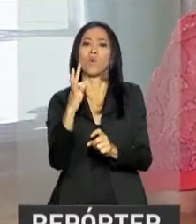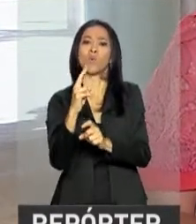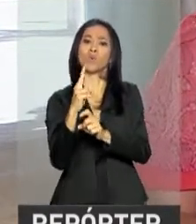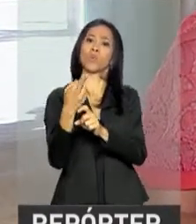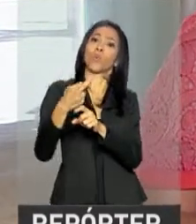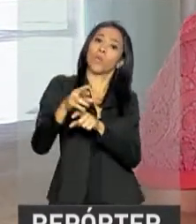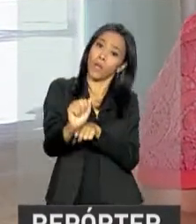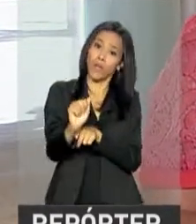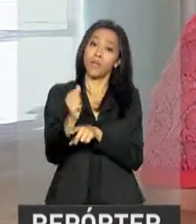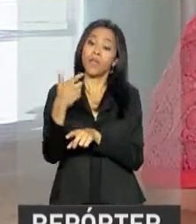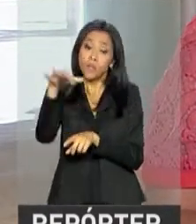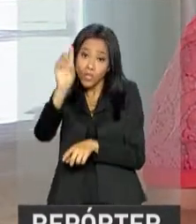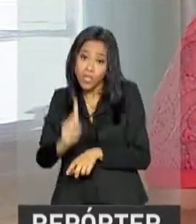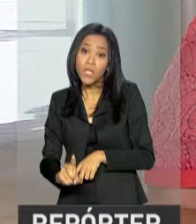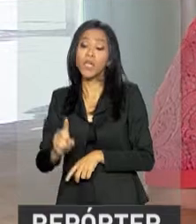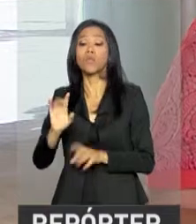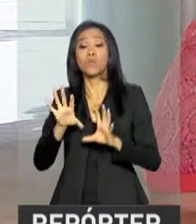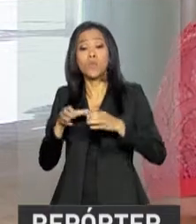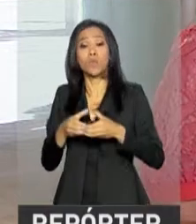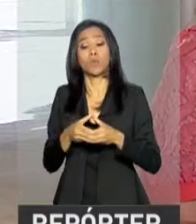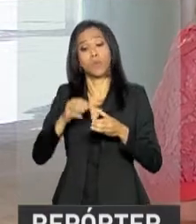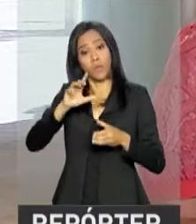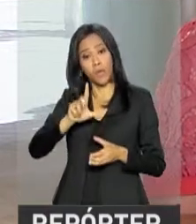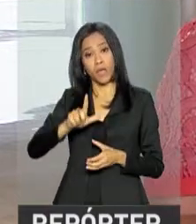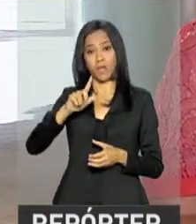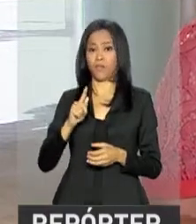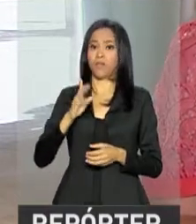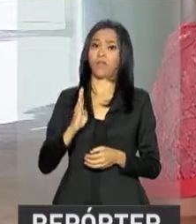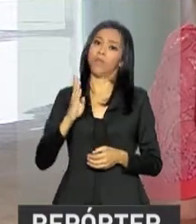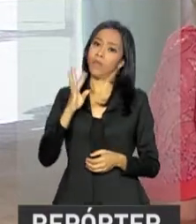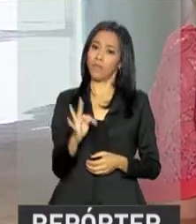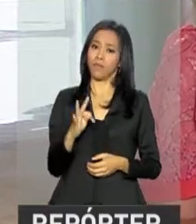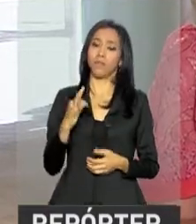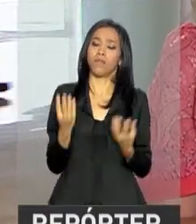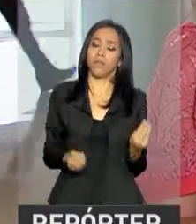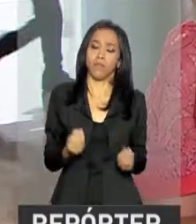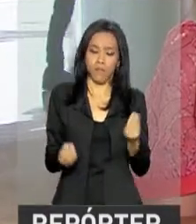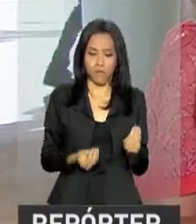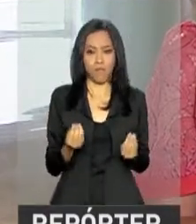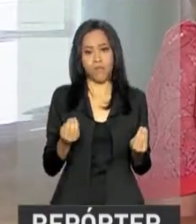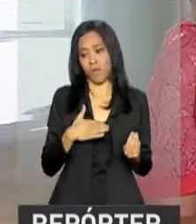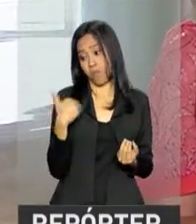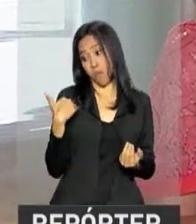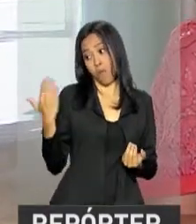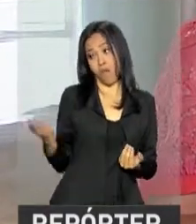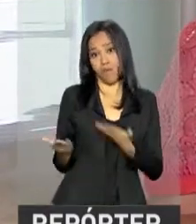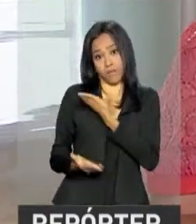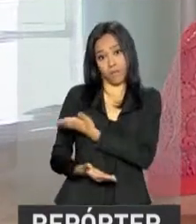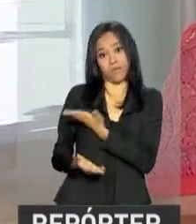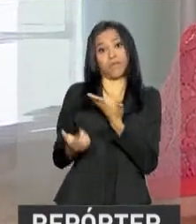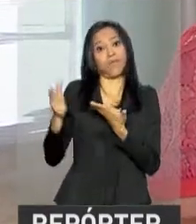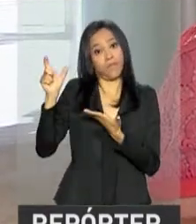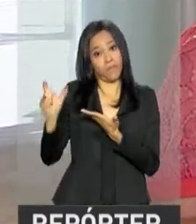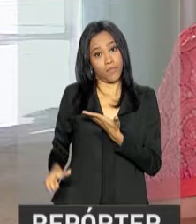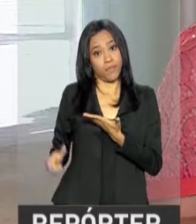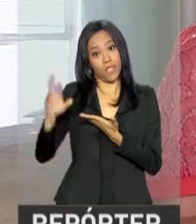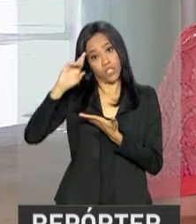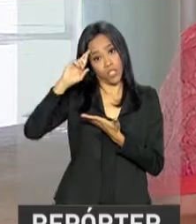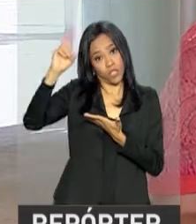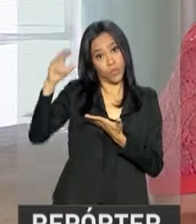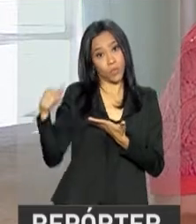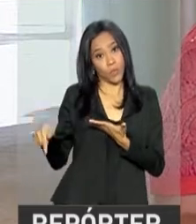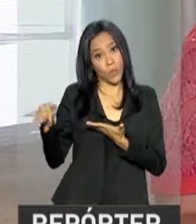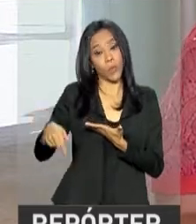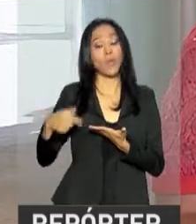identificar o que pode ser feito em termos de acolhimento e monitoramento ao meu lado marina rider diretora de